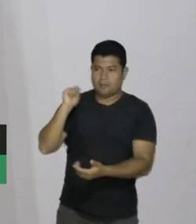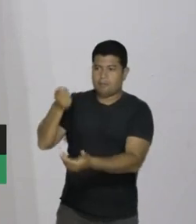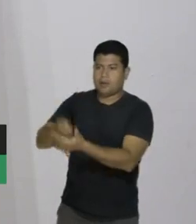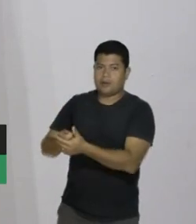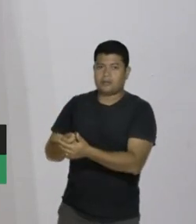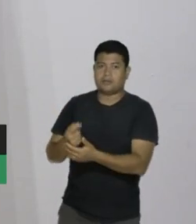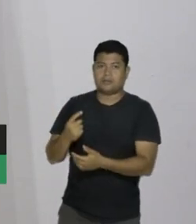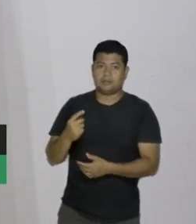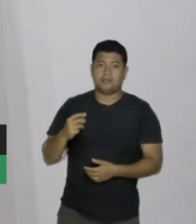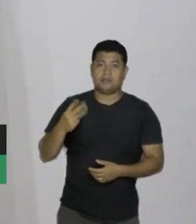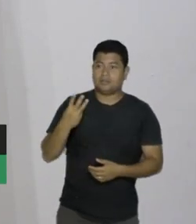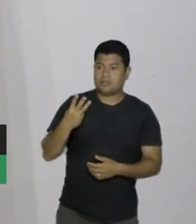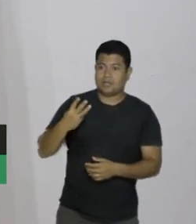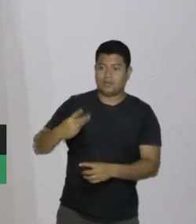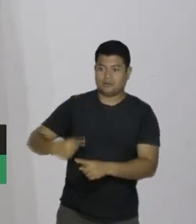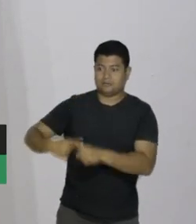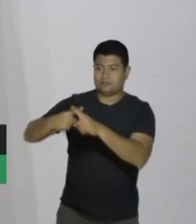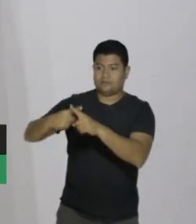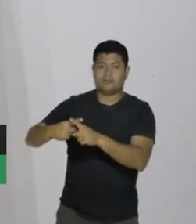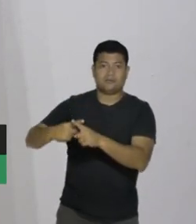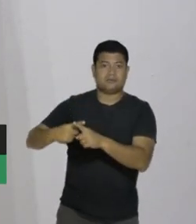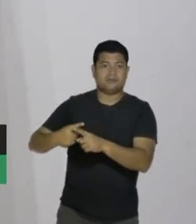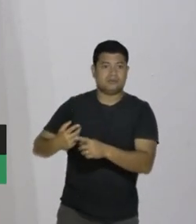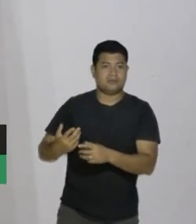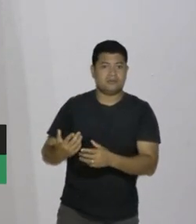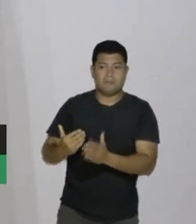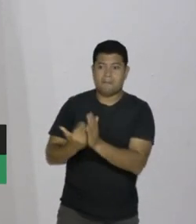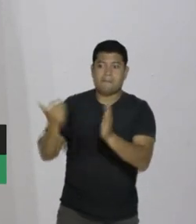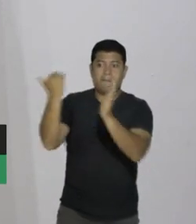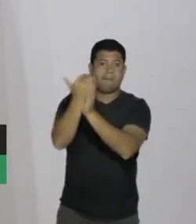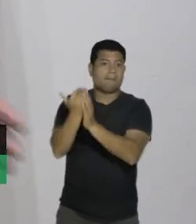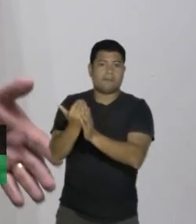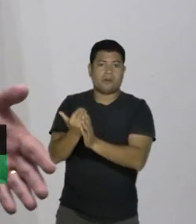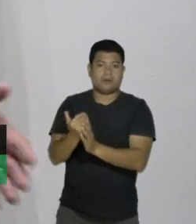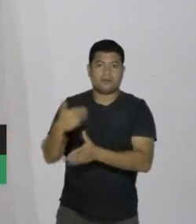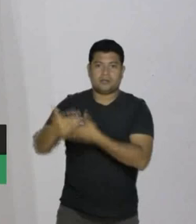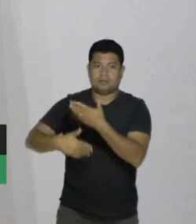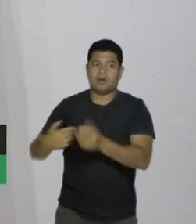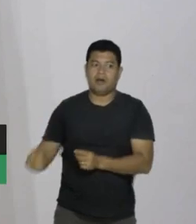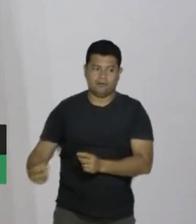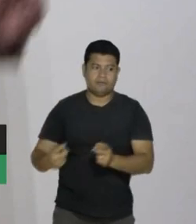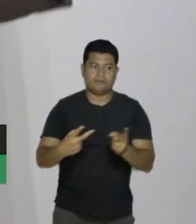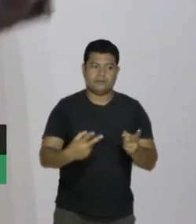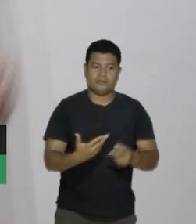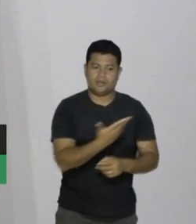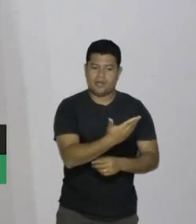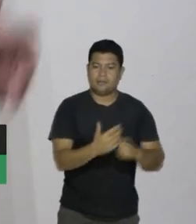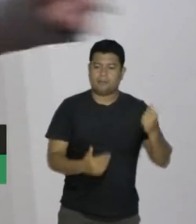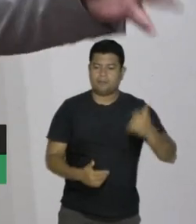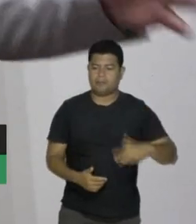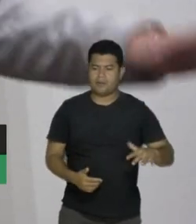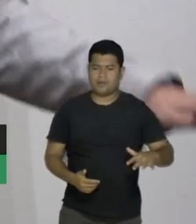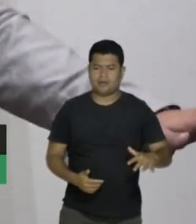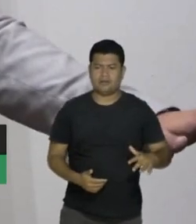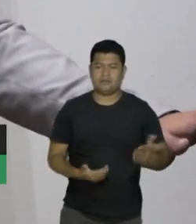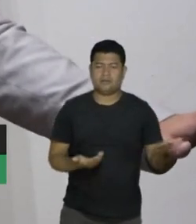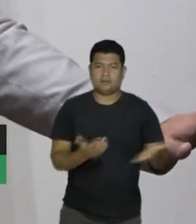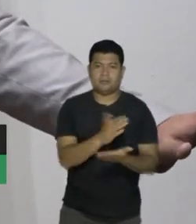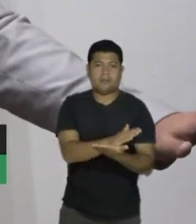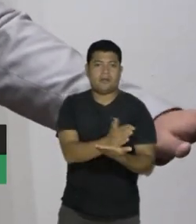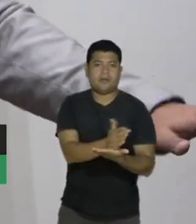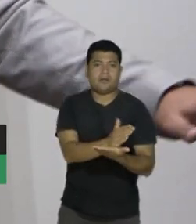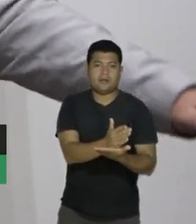quatro vezes mais caro com a carga de impostos em cima para vender mais barato por criminoso que comprar ela na fronteira no